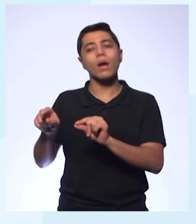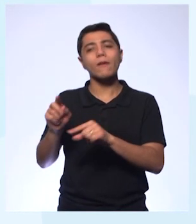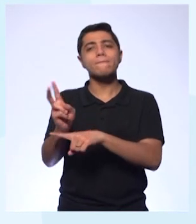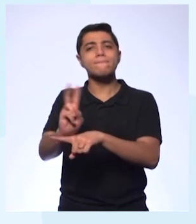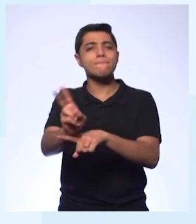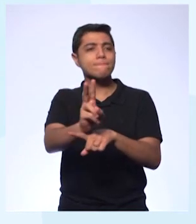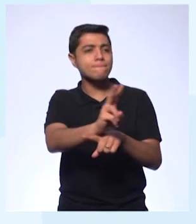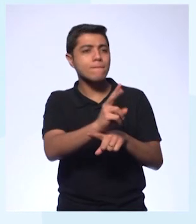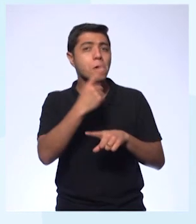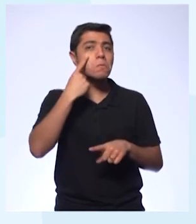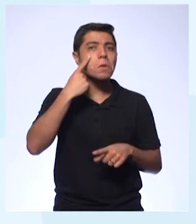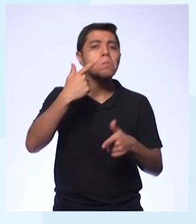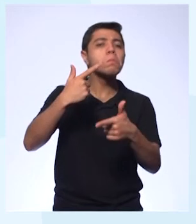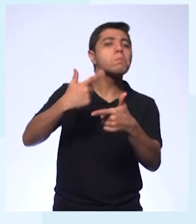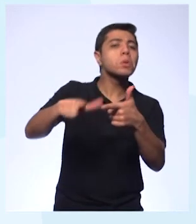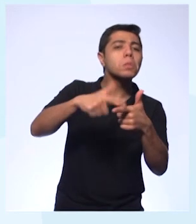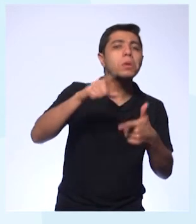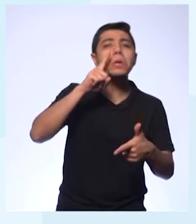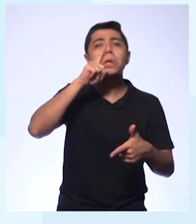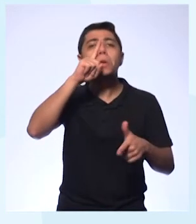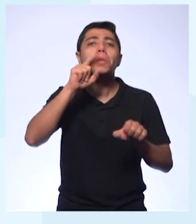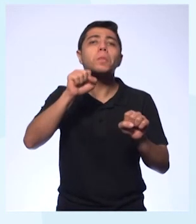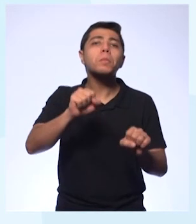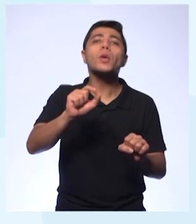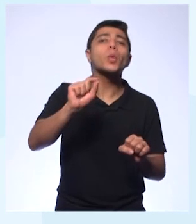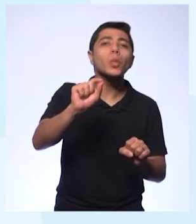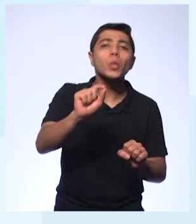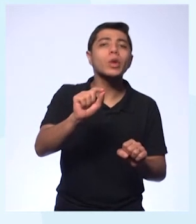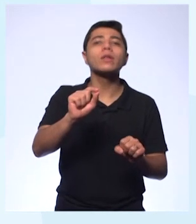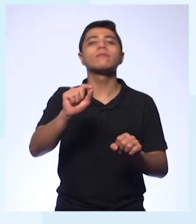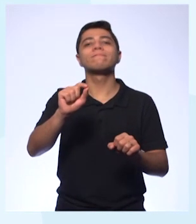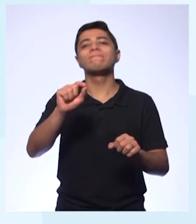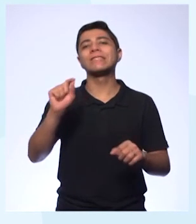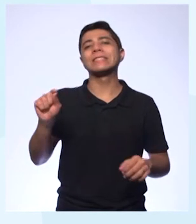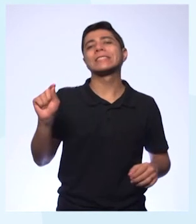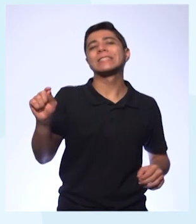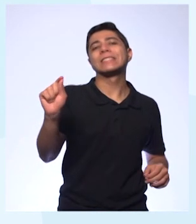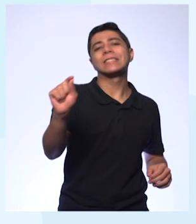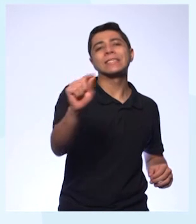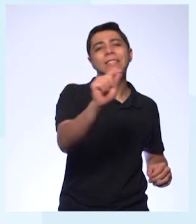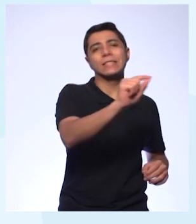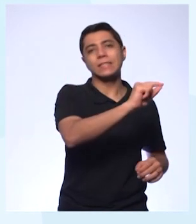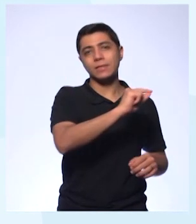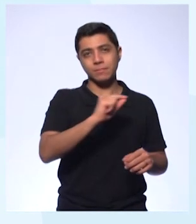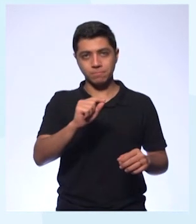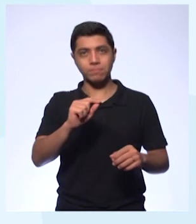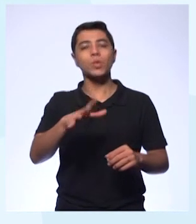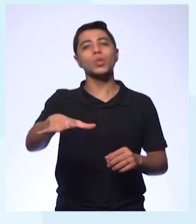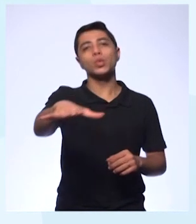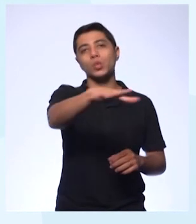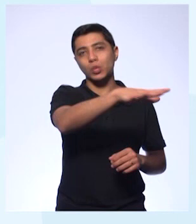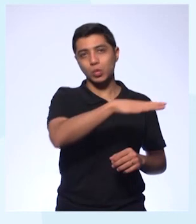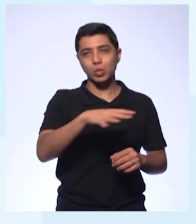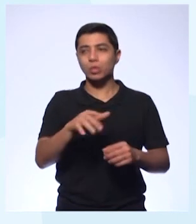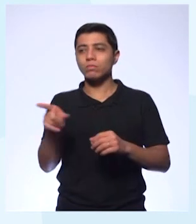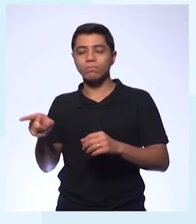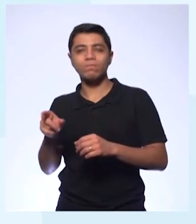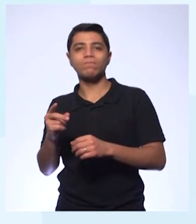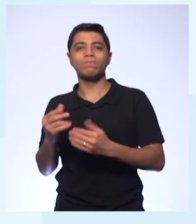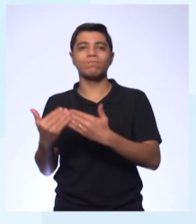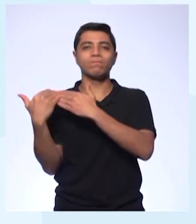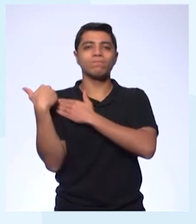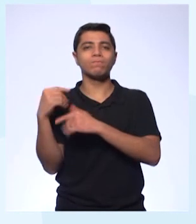sinergias entre as atividades de redução do risco de desastres de organizações do sistema das Nações Unidas